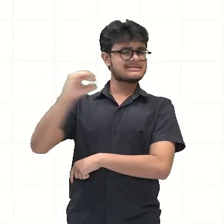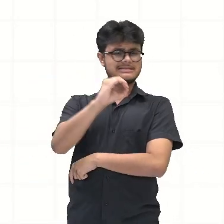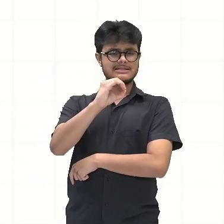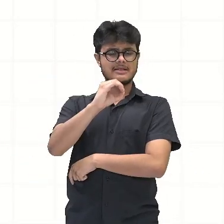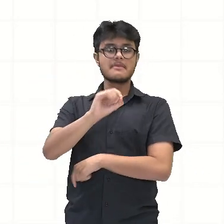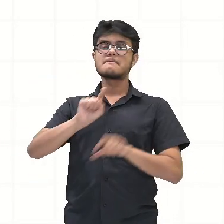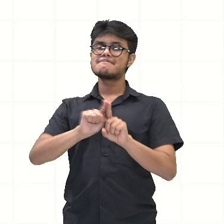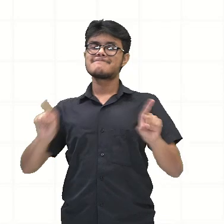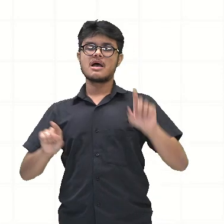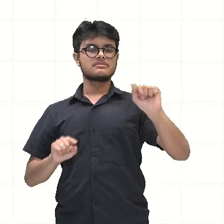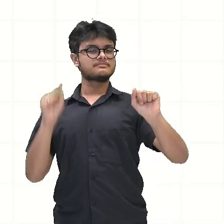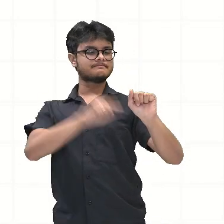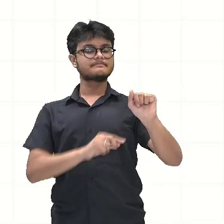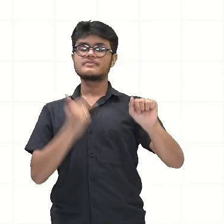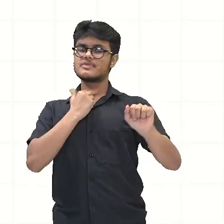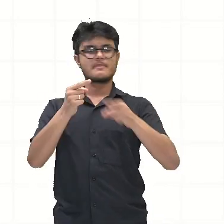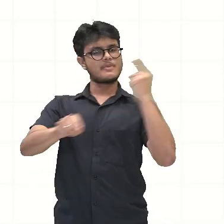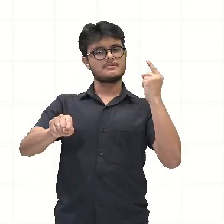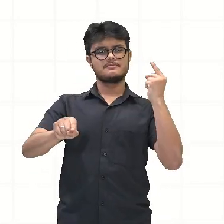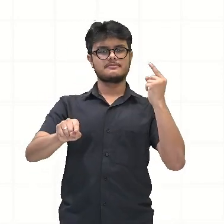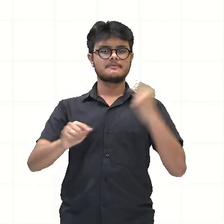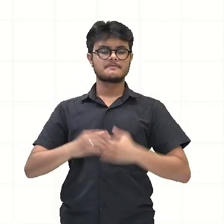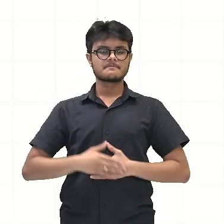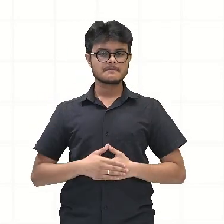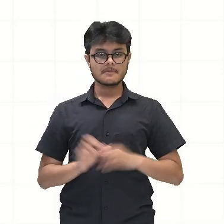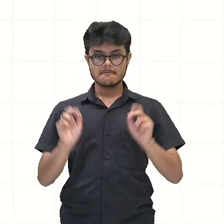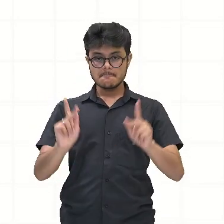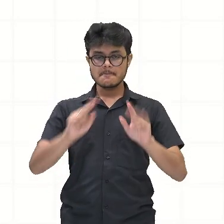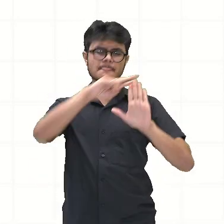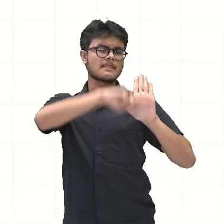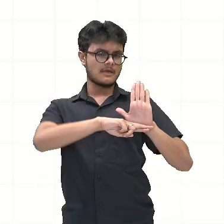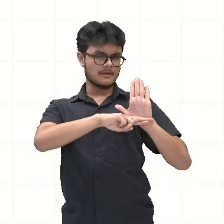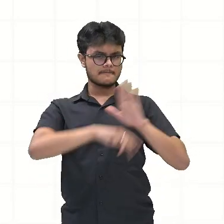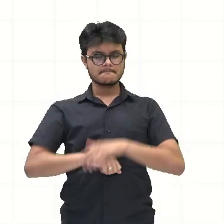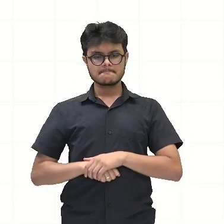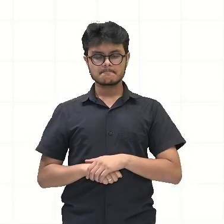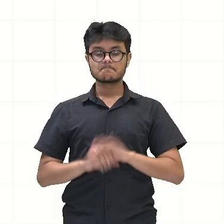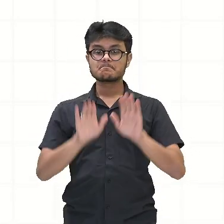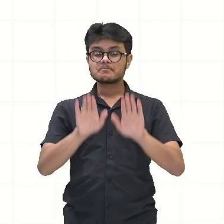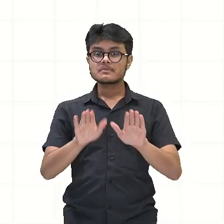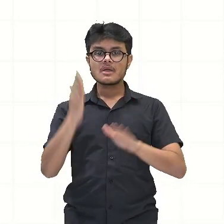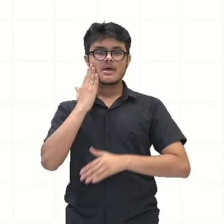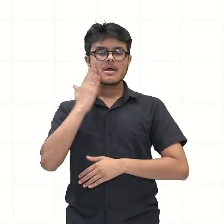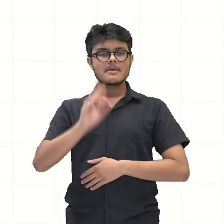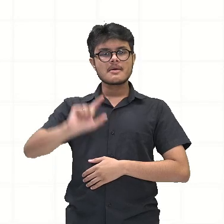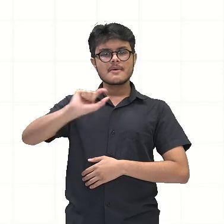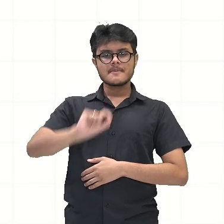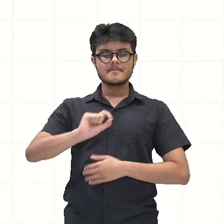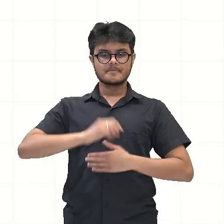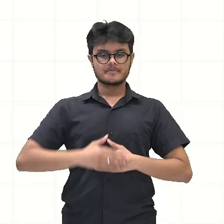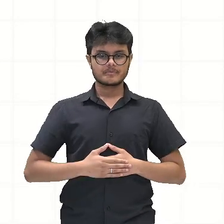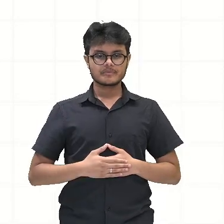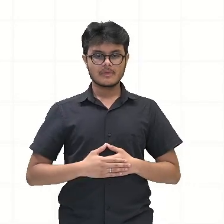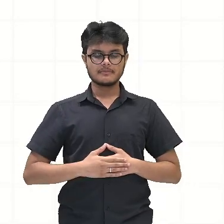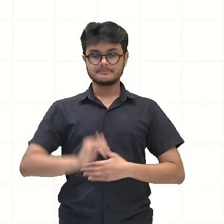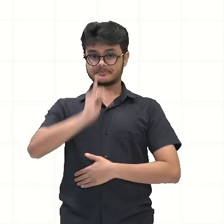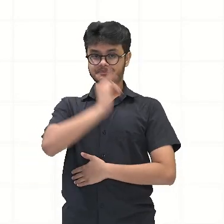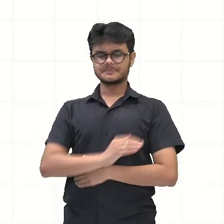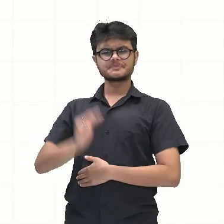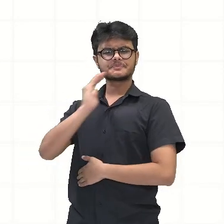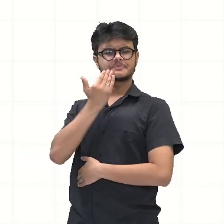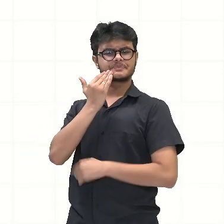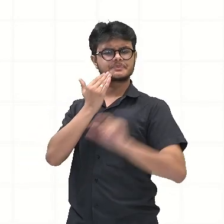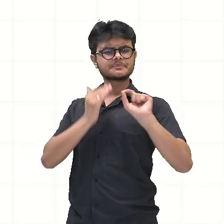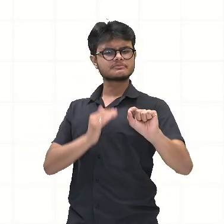o A nunca poderá ser zero, tá bom? É muito interessante também a gente entender o seguinte: por